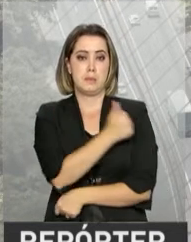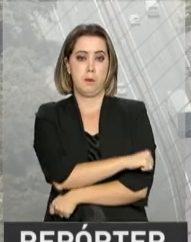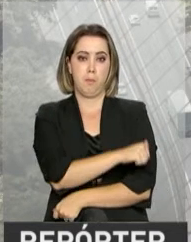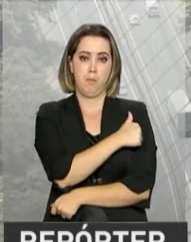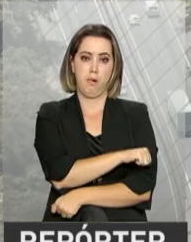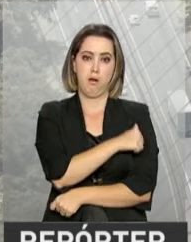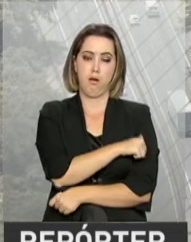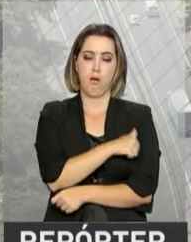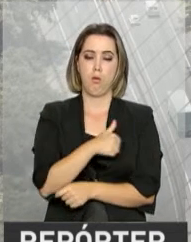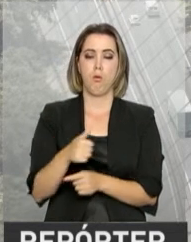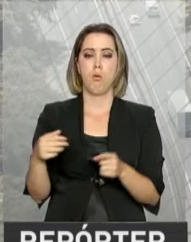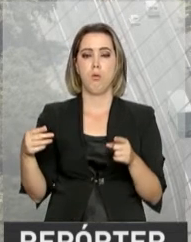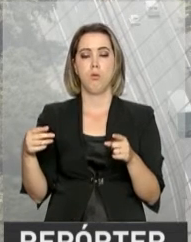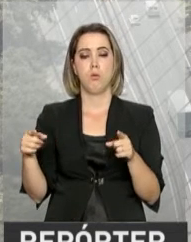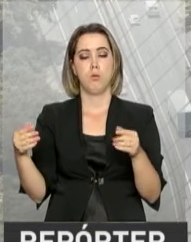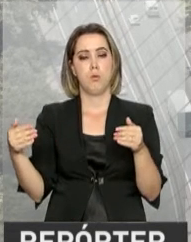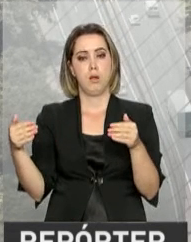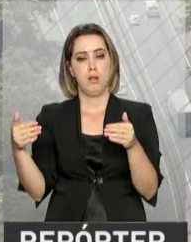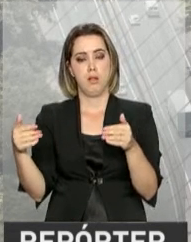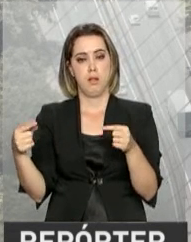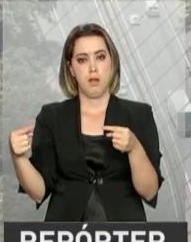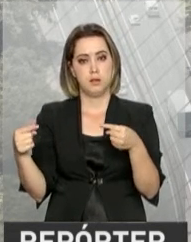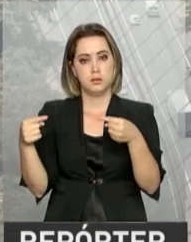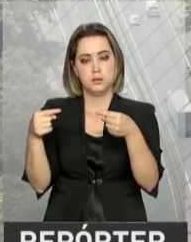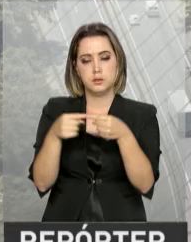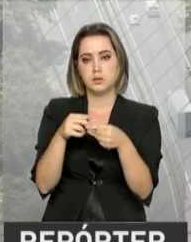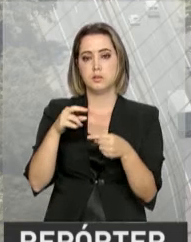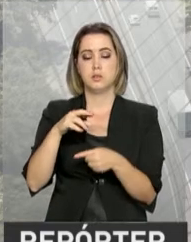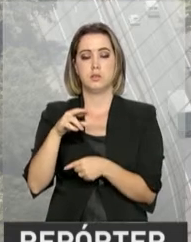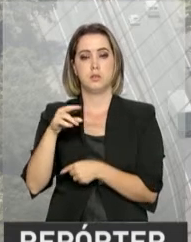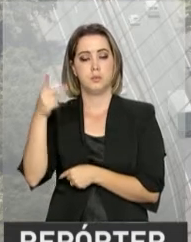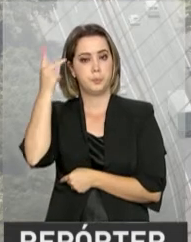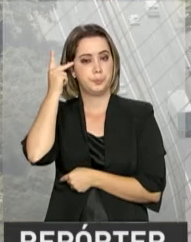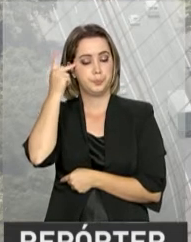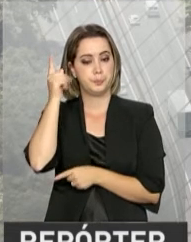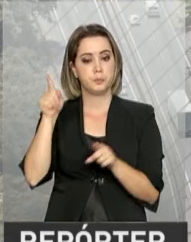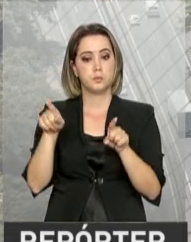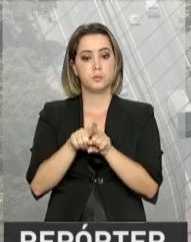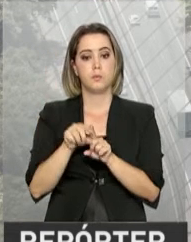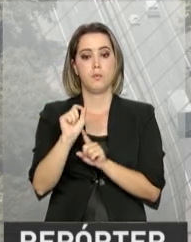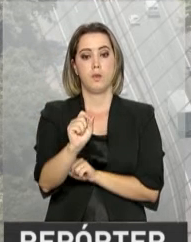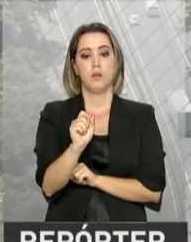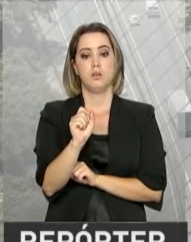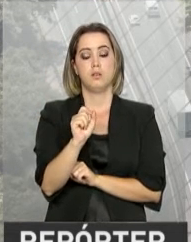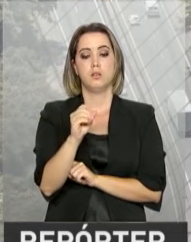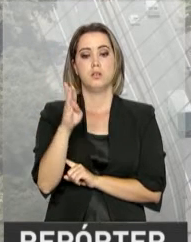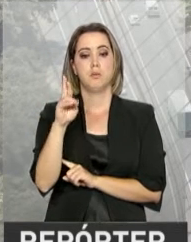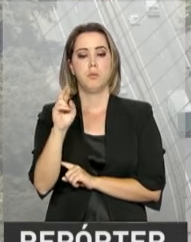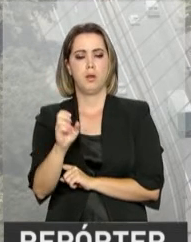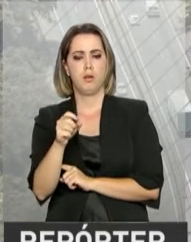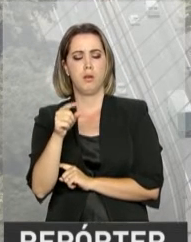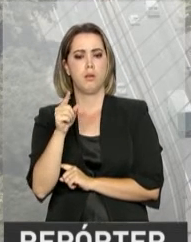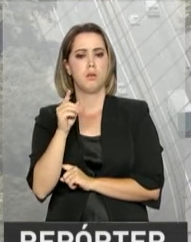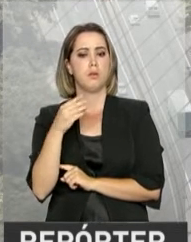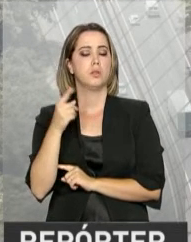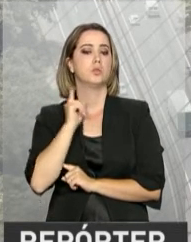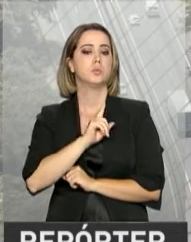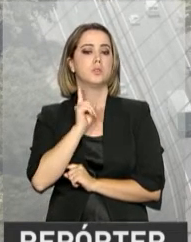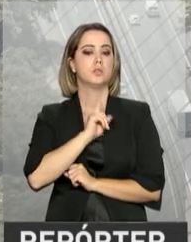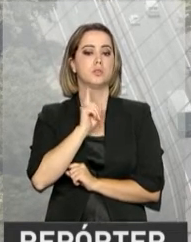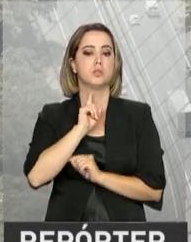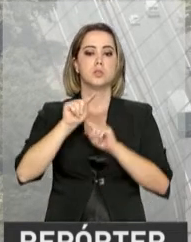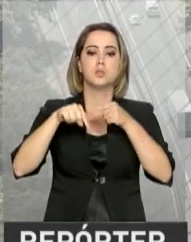e a BR-040 entre Minas Gerais e Rio de Janeiro. Mas a concessão desses trechos só vai ocorrer depois